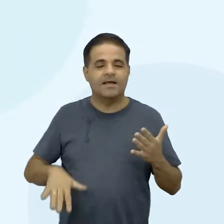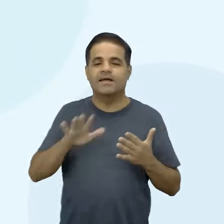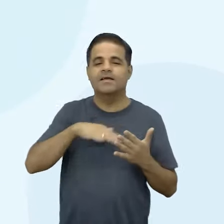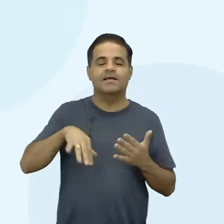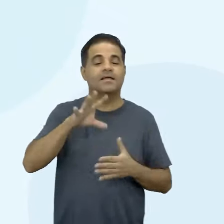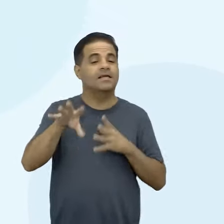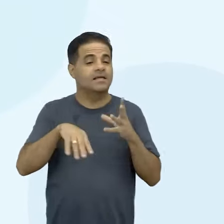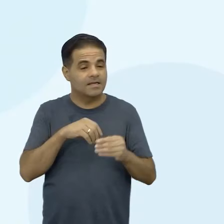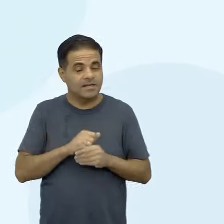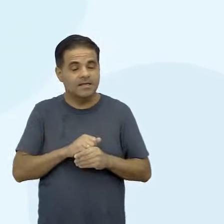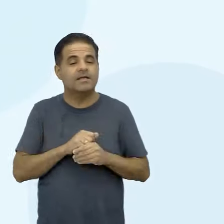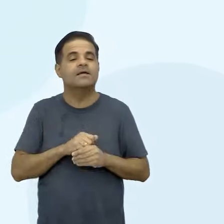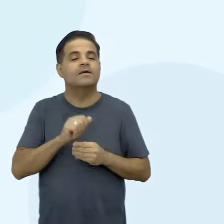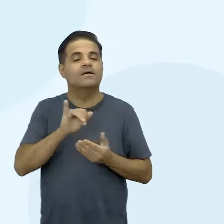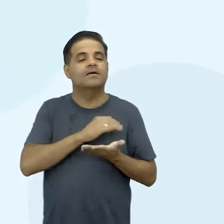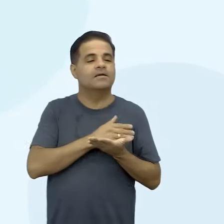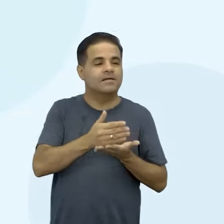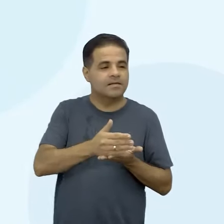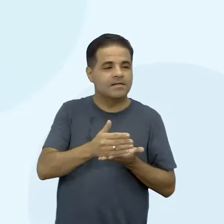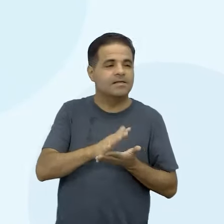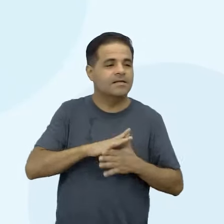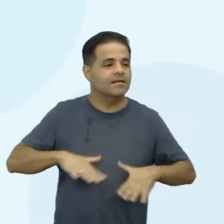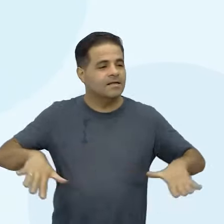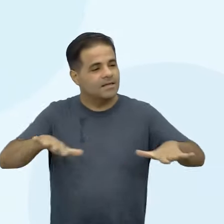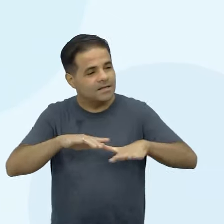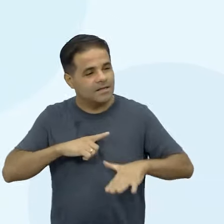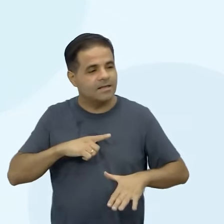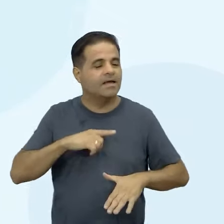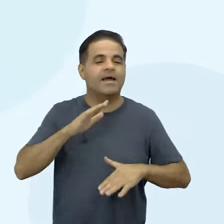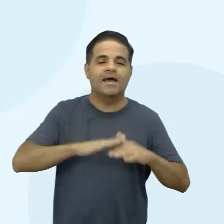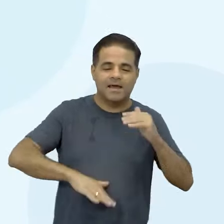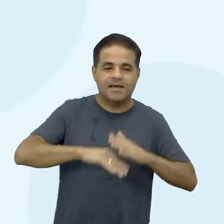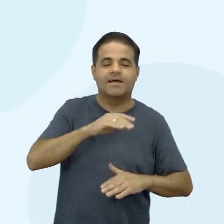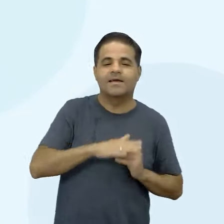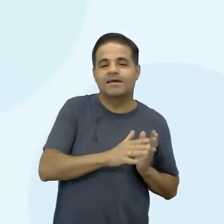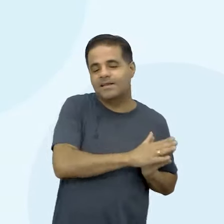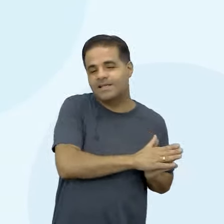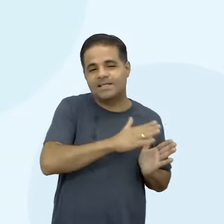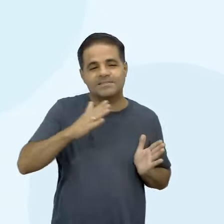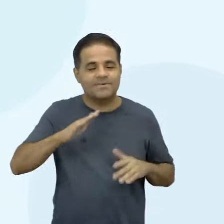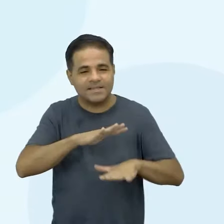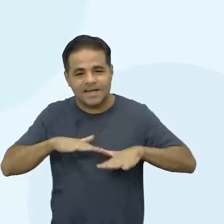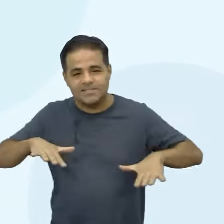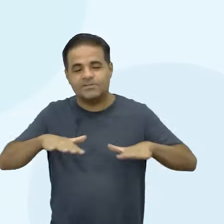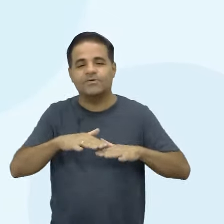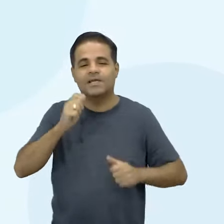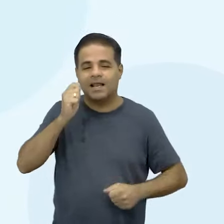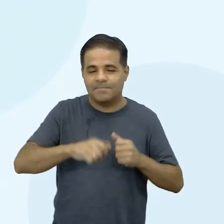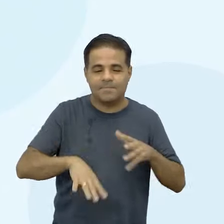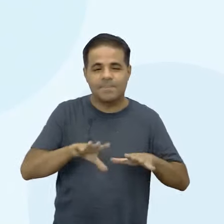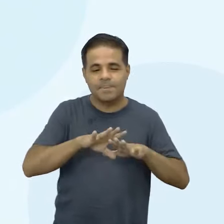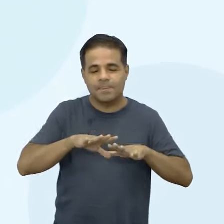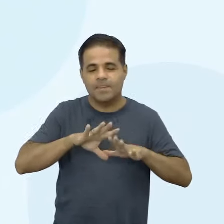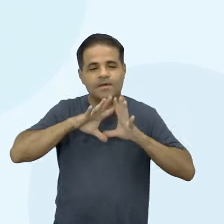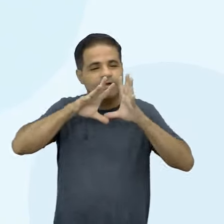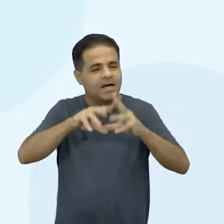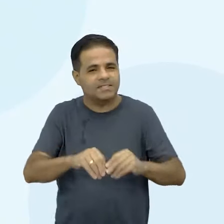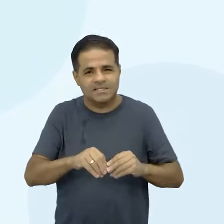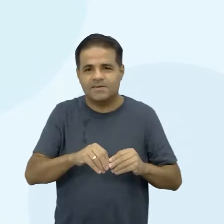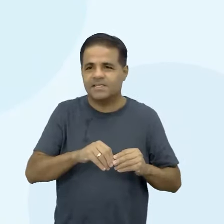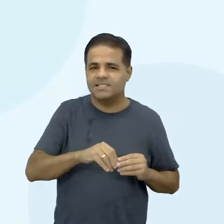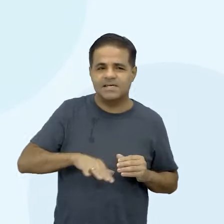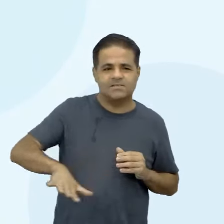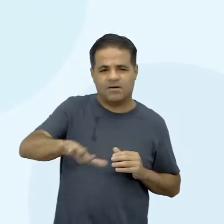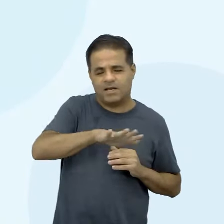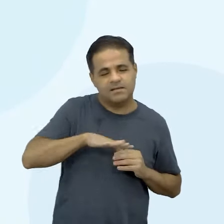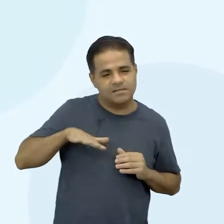basicamente por uma introdução, por um desenvolvimento e por uma sistematização, por um fechamento. Todas as atividades,